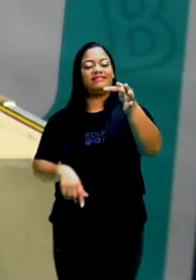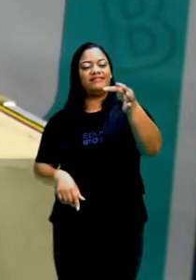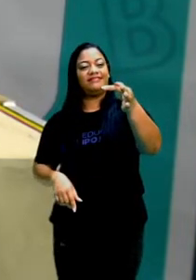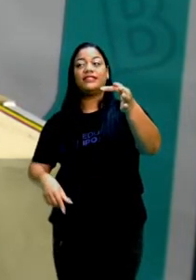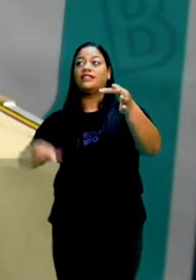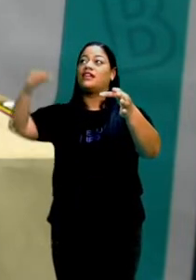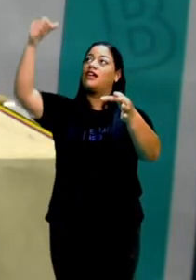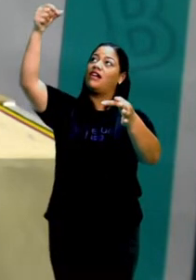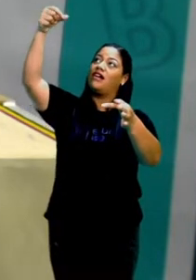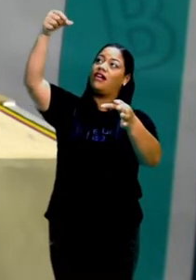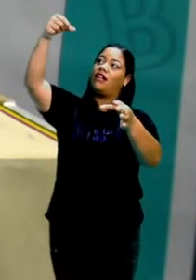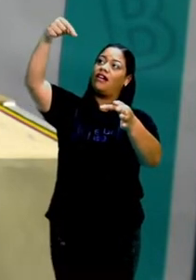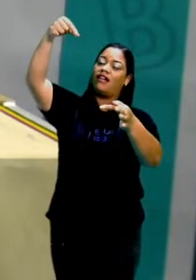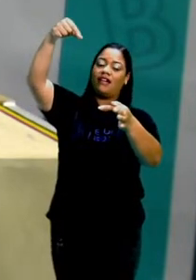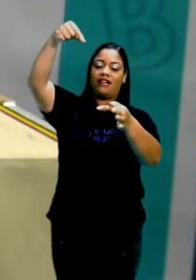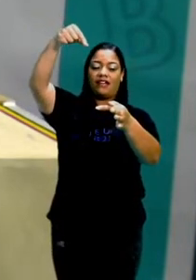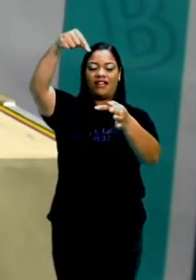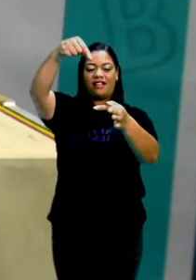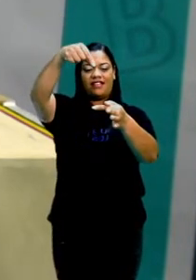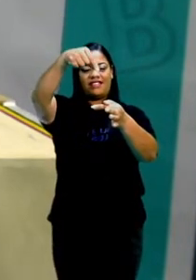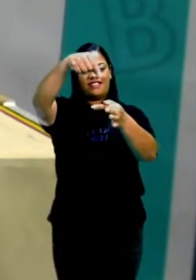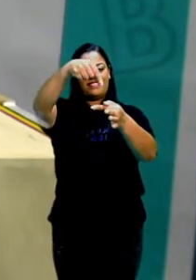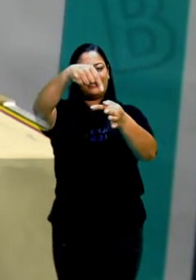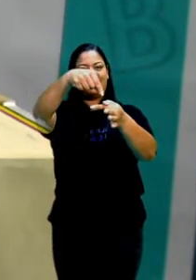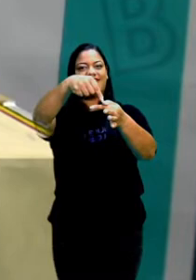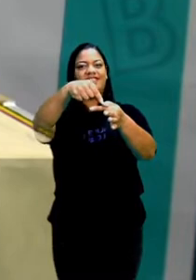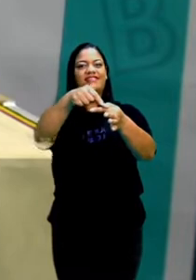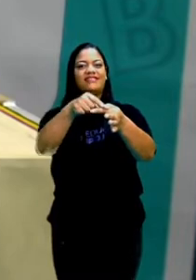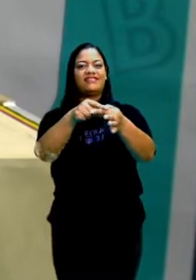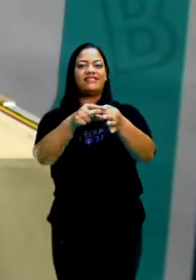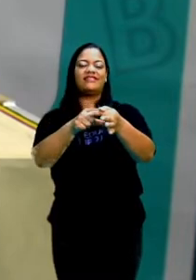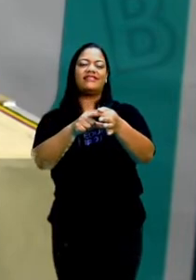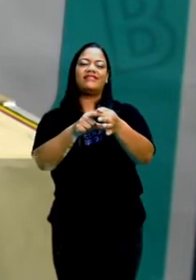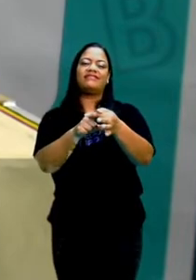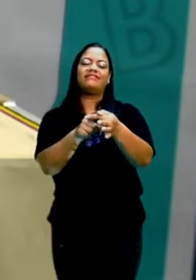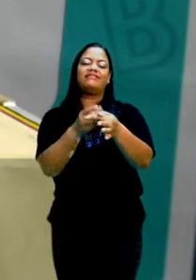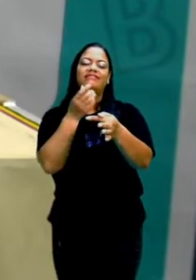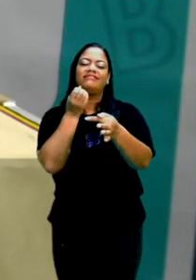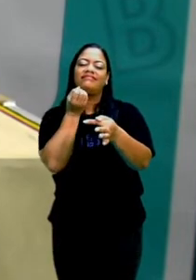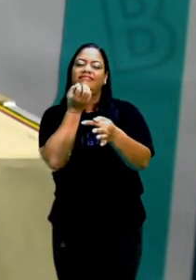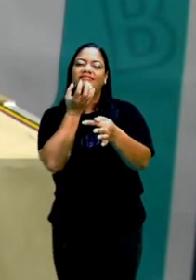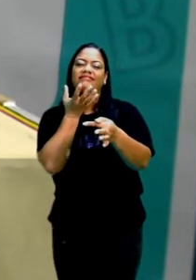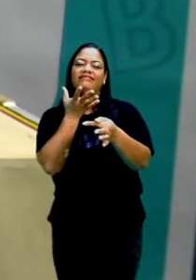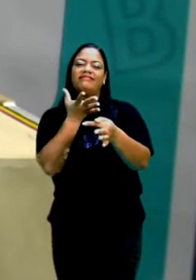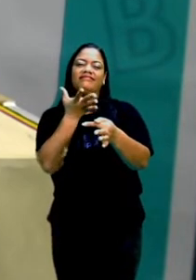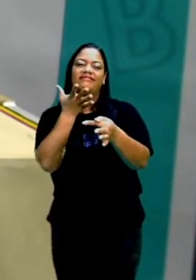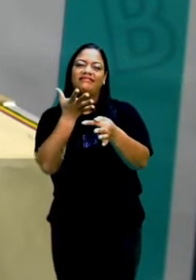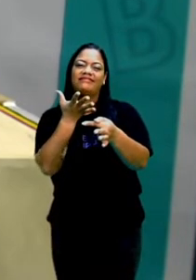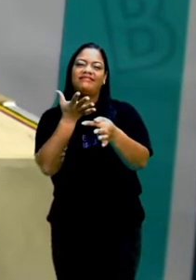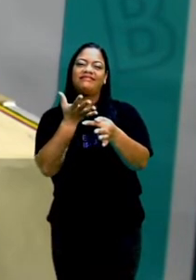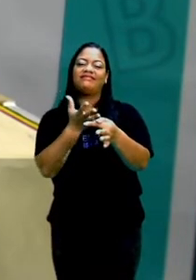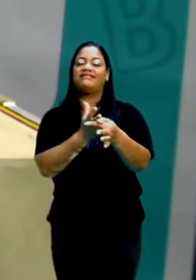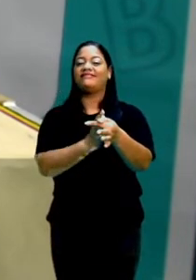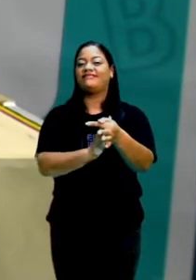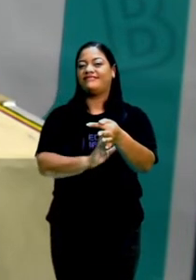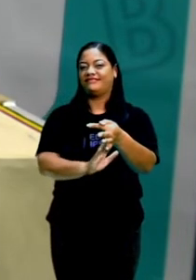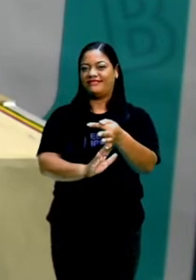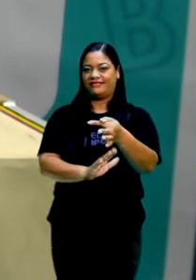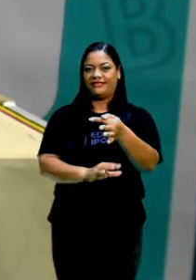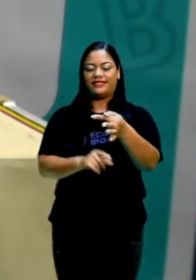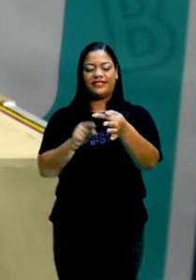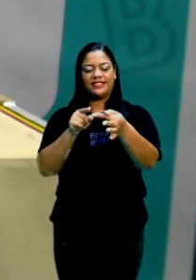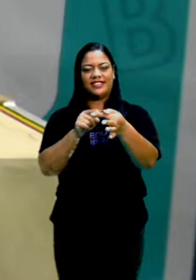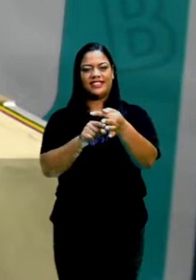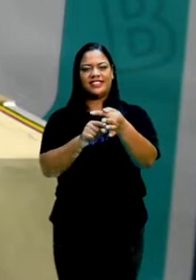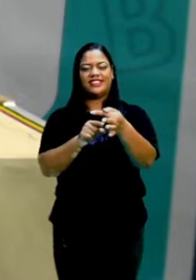gotinha caiu bem em cima de uma rosa, tão macia. E